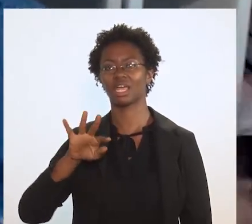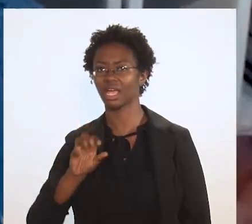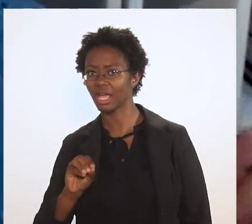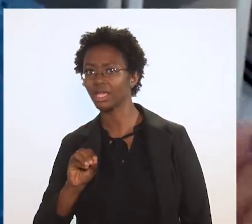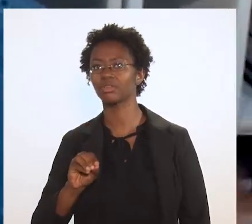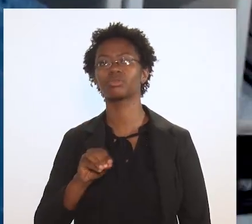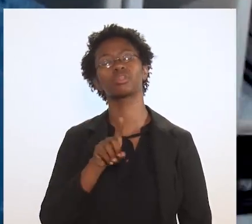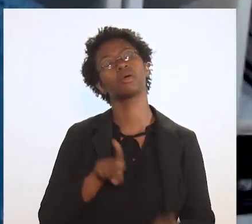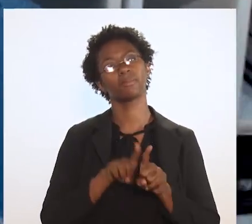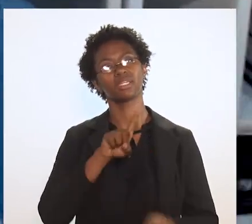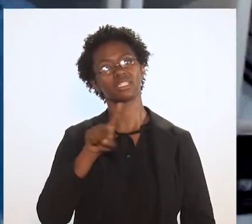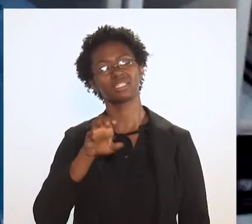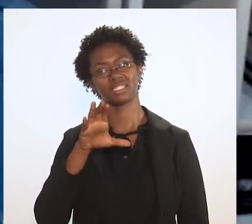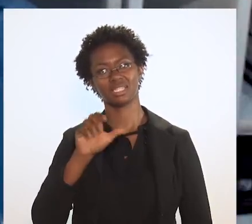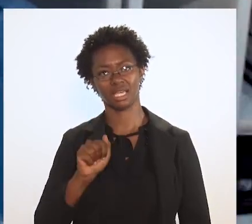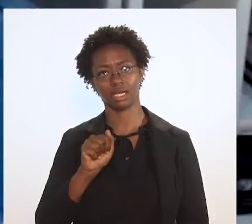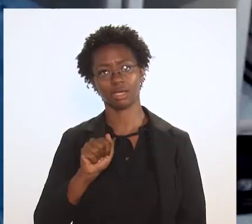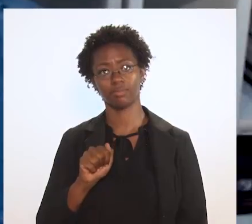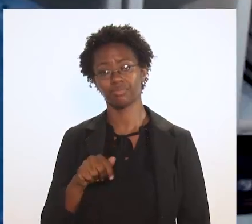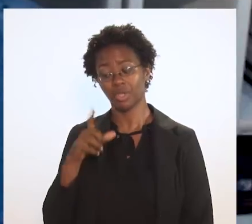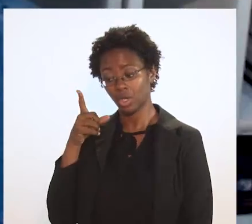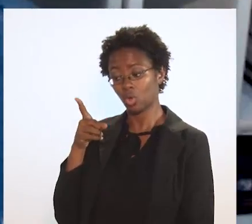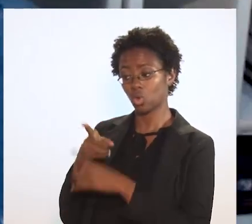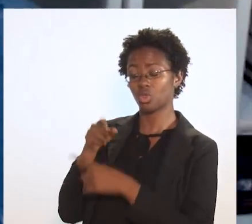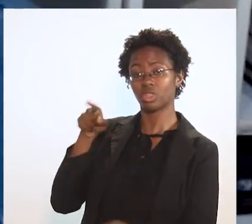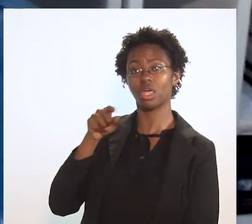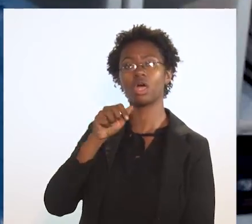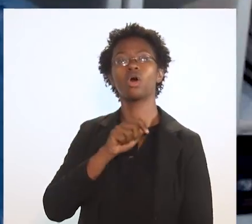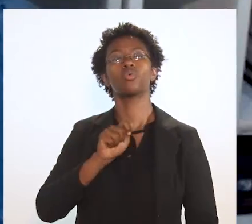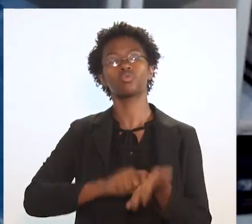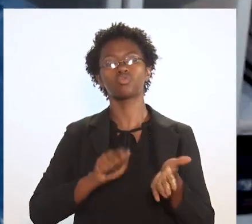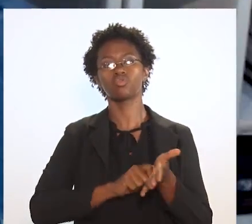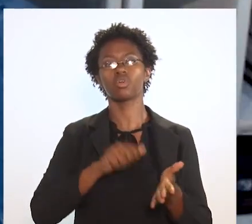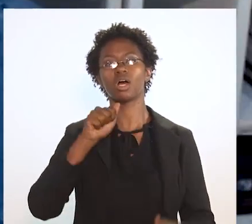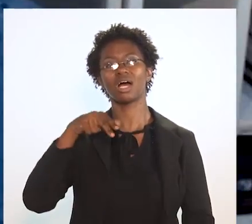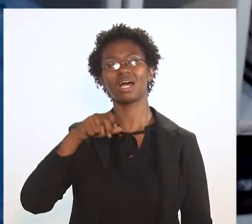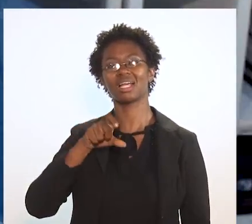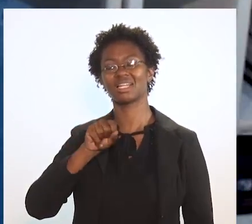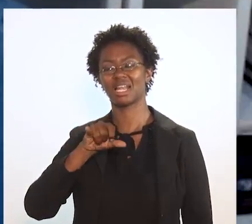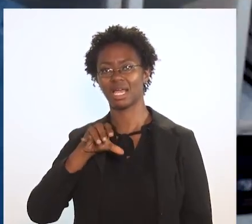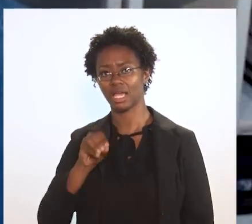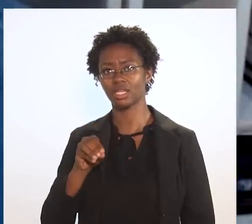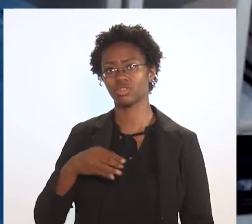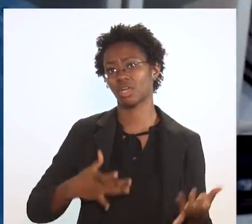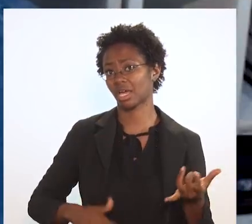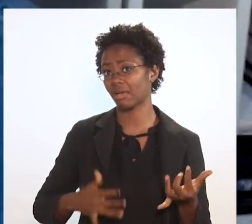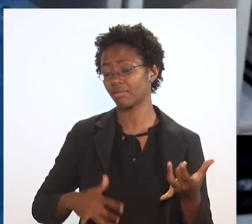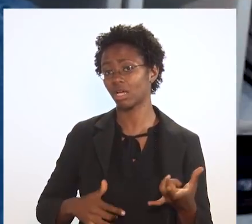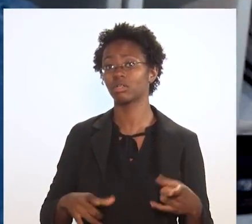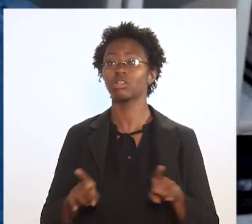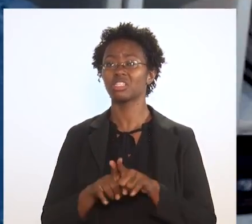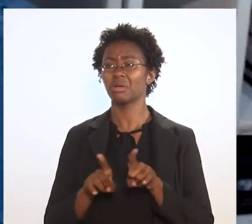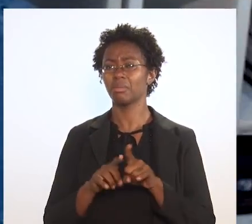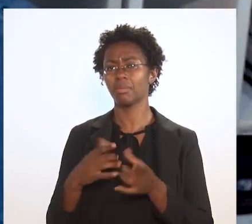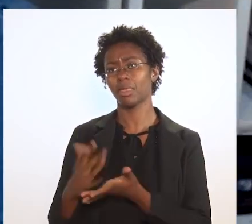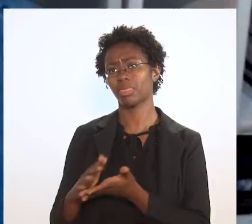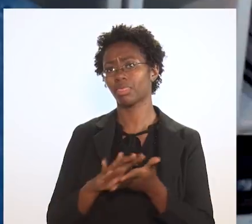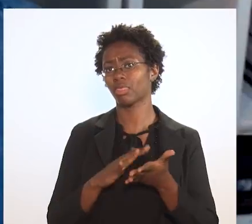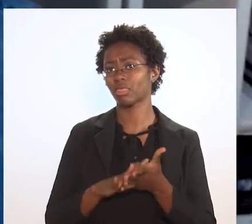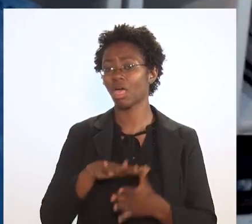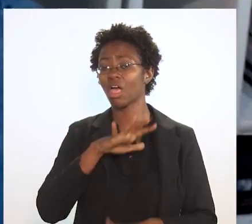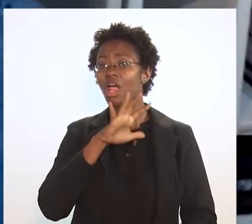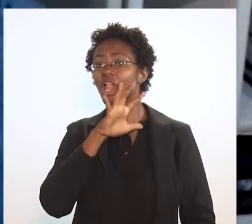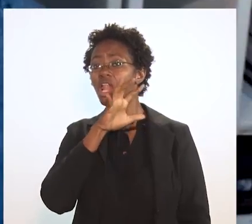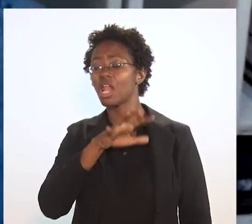Foi descoberto em 1986 pelo compositor Anésio do Cavaco e pelo então presidente da Escola de Samba Leão de